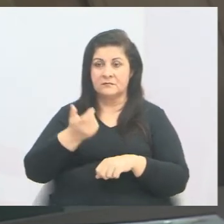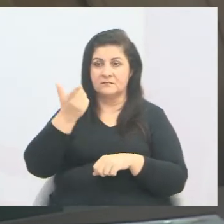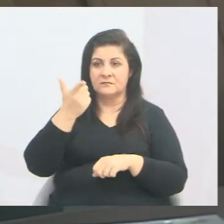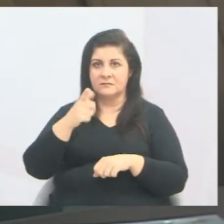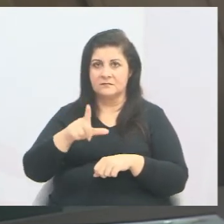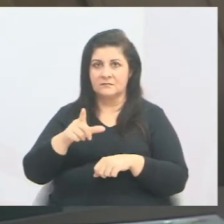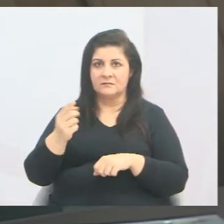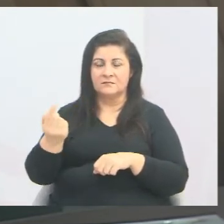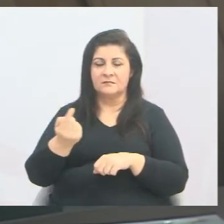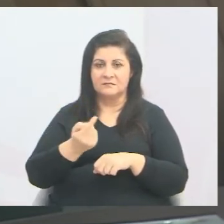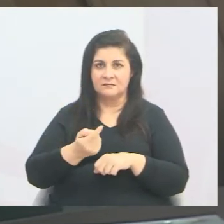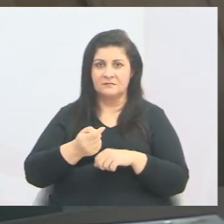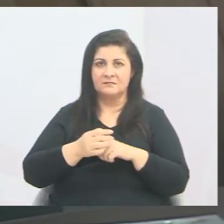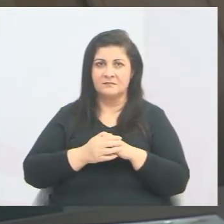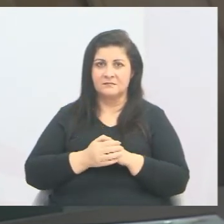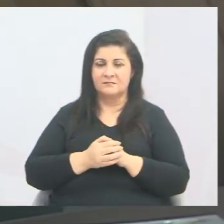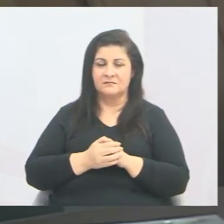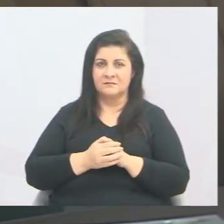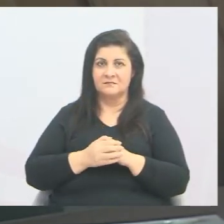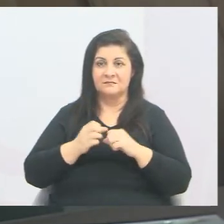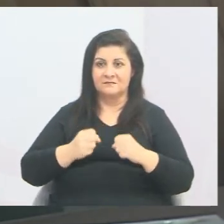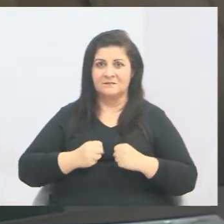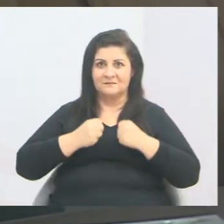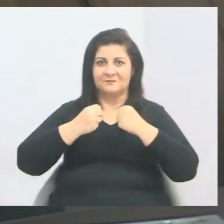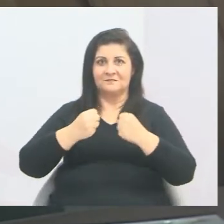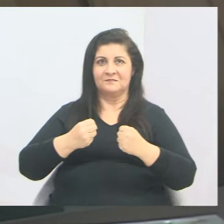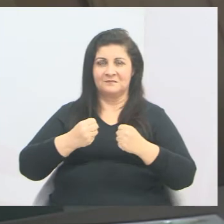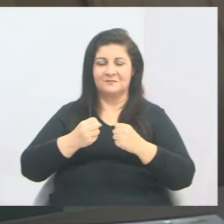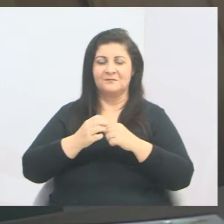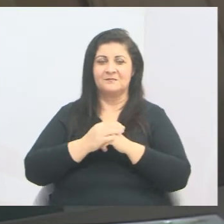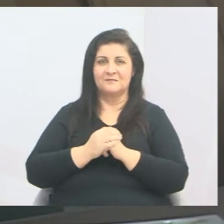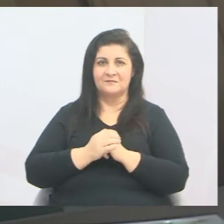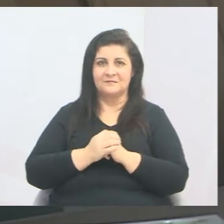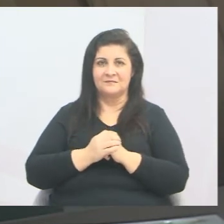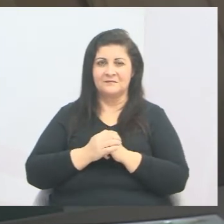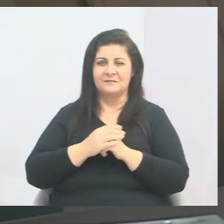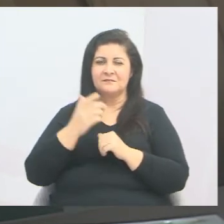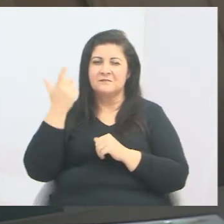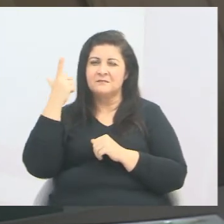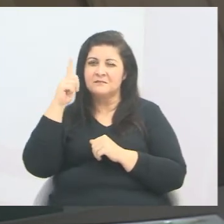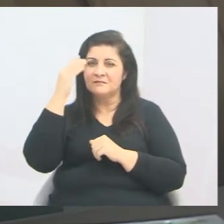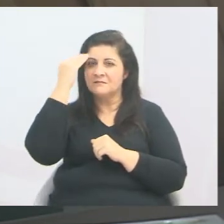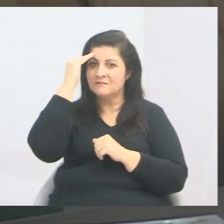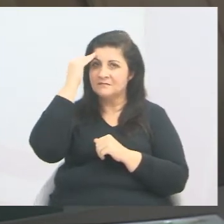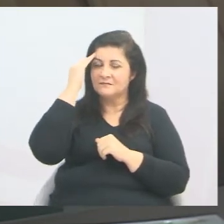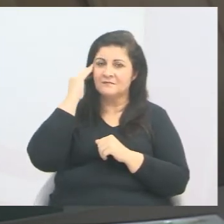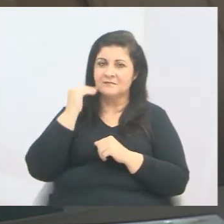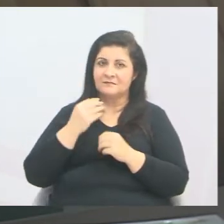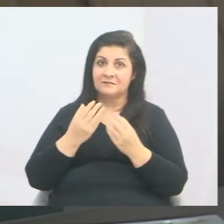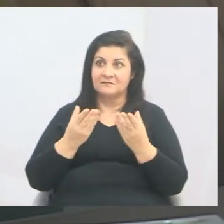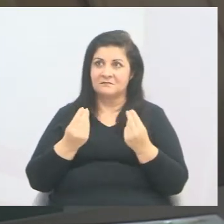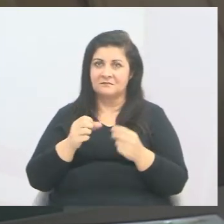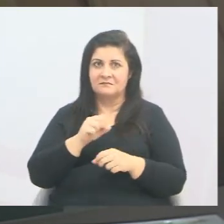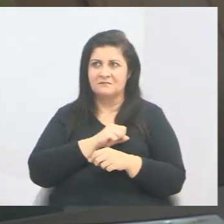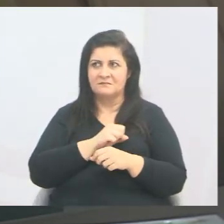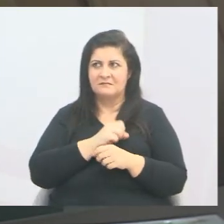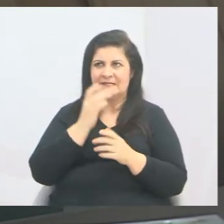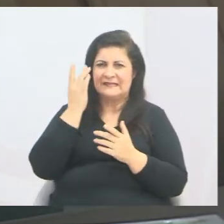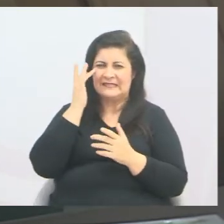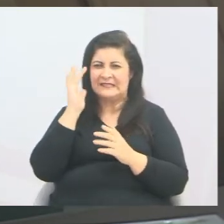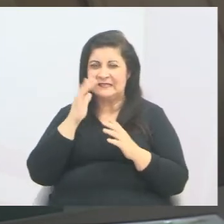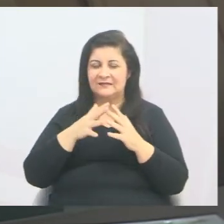você voltar aqui, vou me esforçar cada vez mais para poder entender, porque é muito número, nem todo mundo